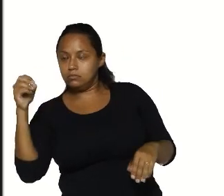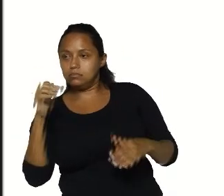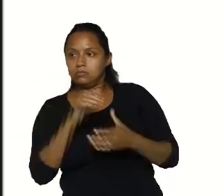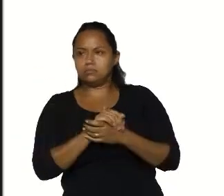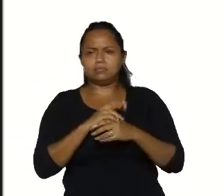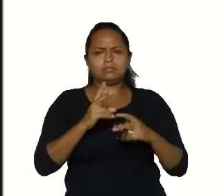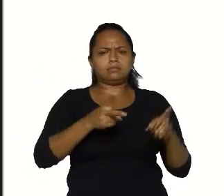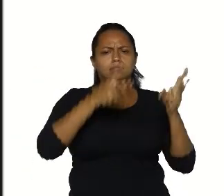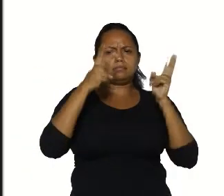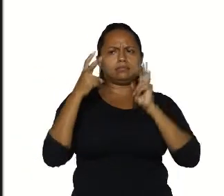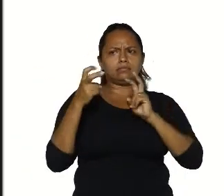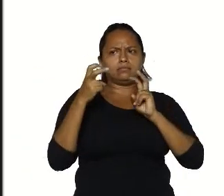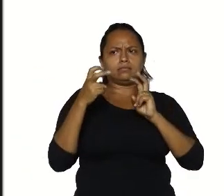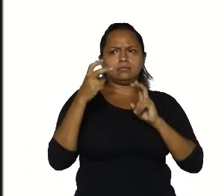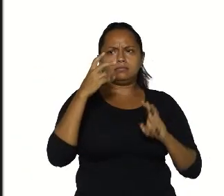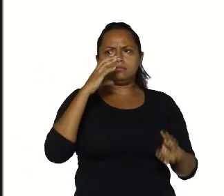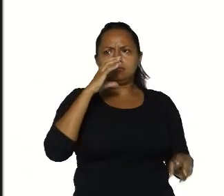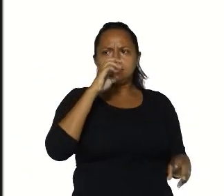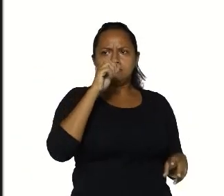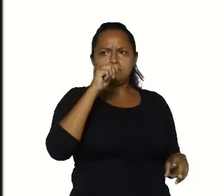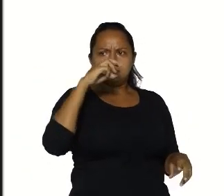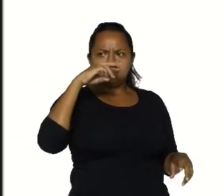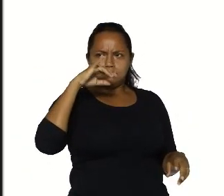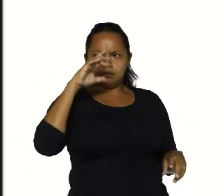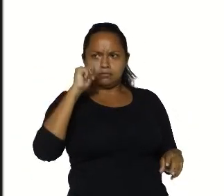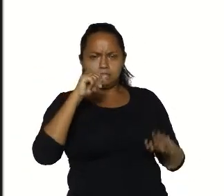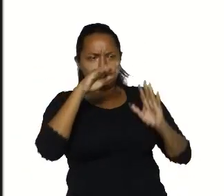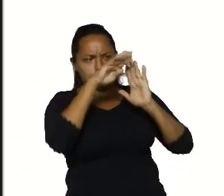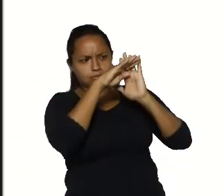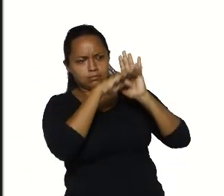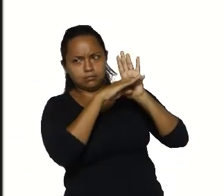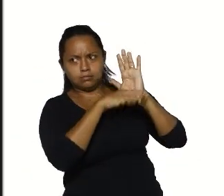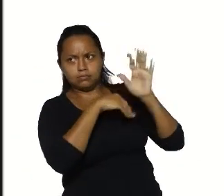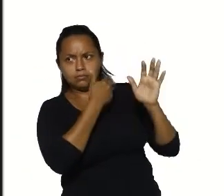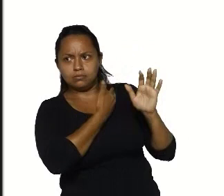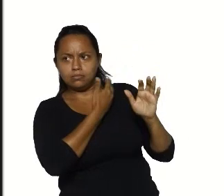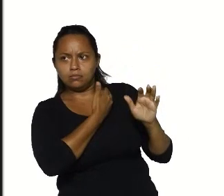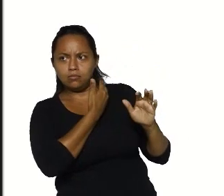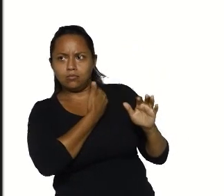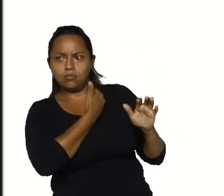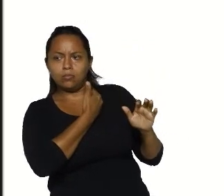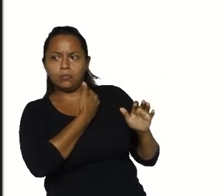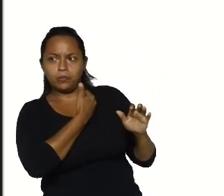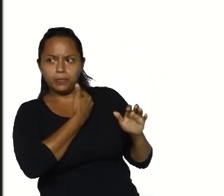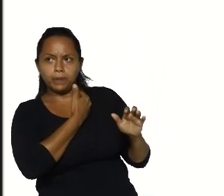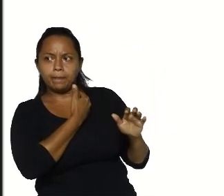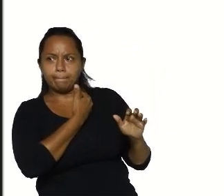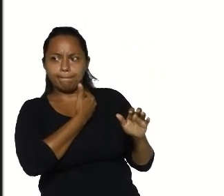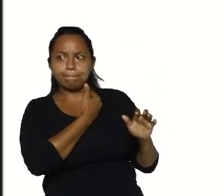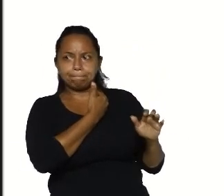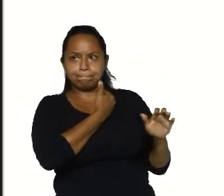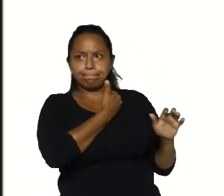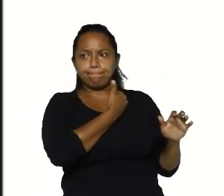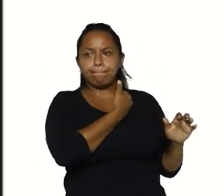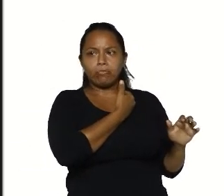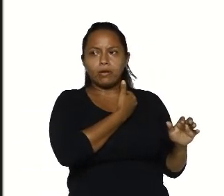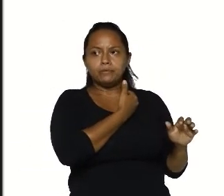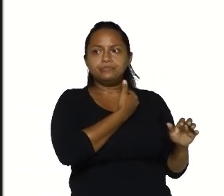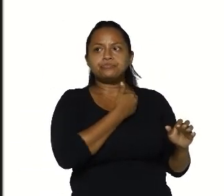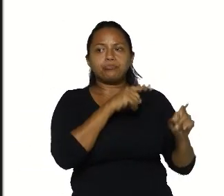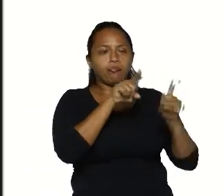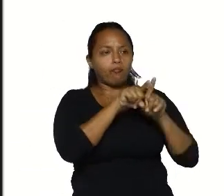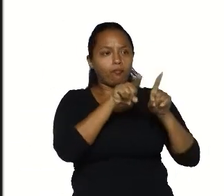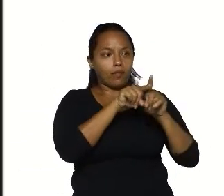E aqui estão os resultados das 4 amigas, o resultado dos seus leucócitos. E na